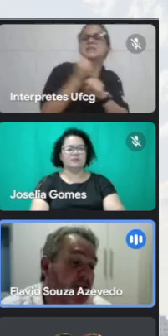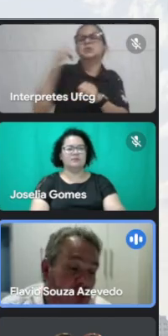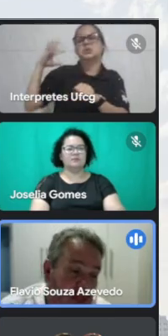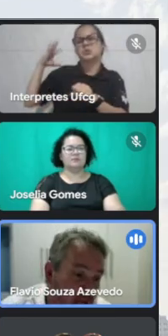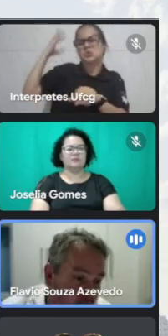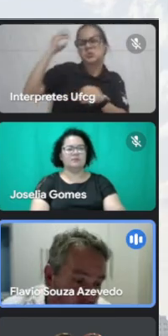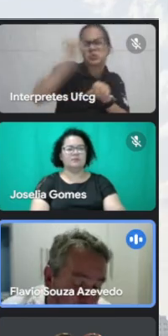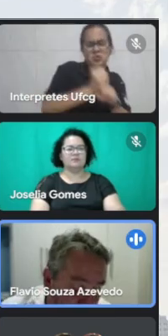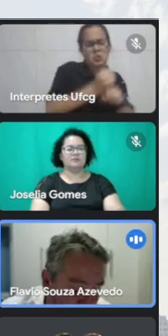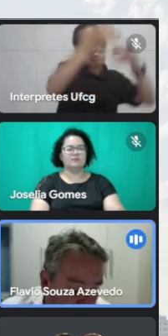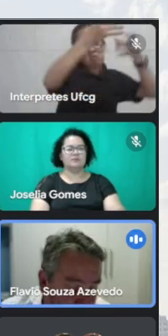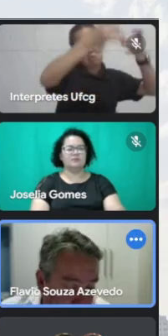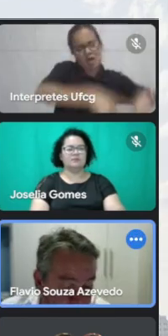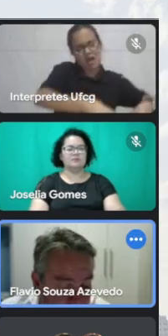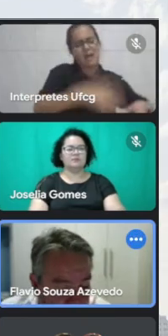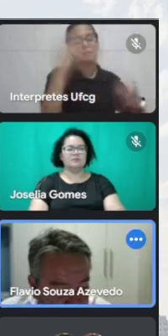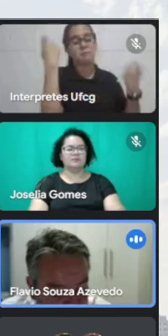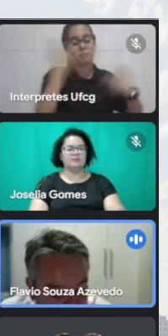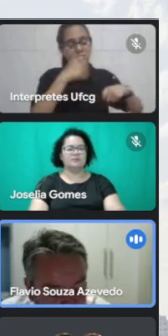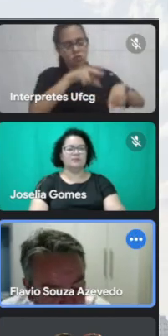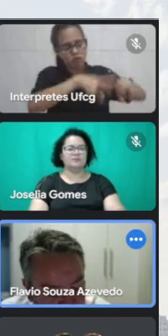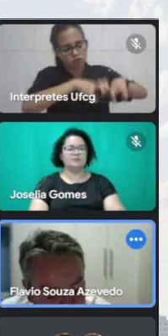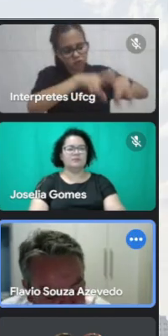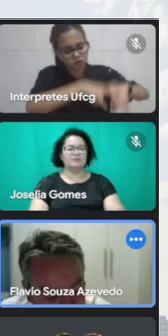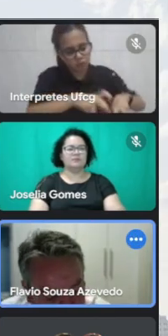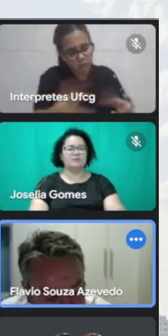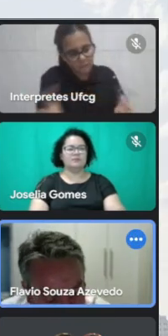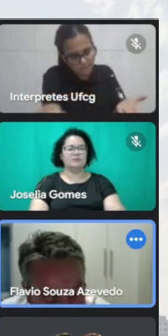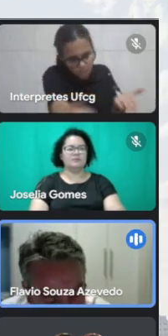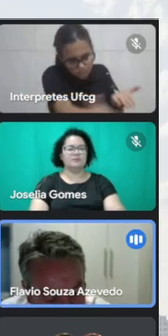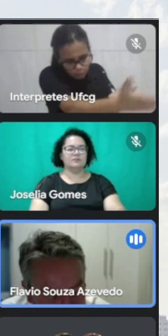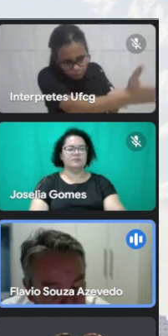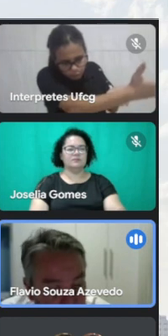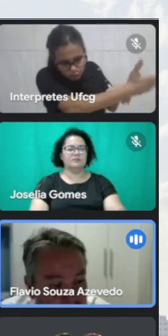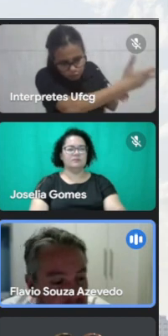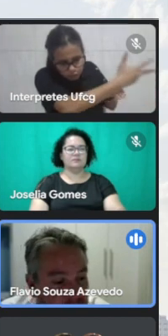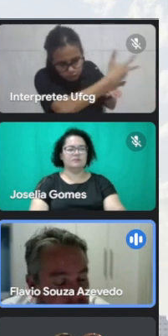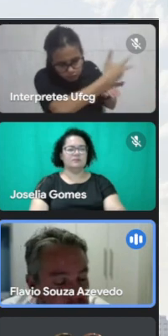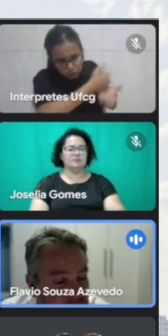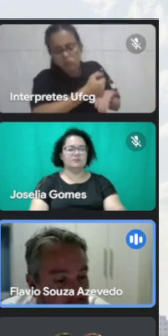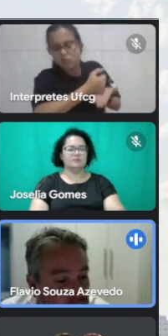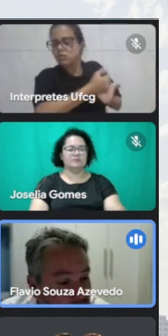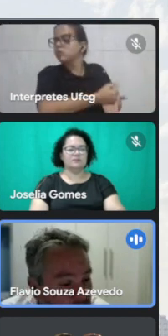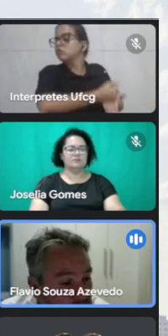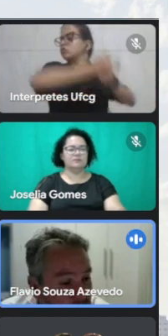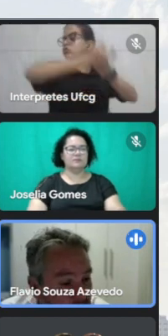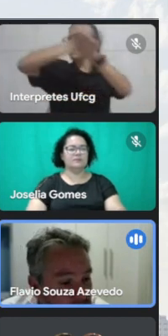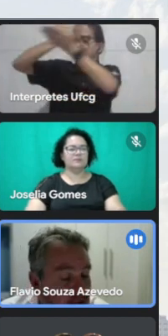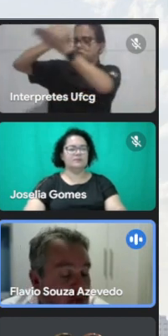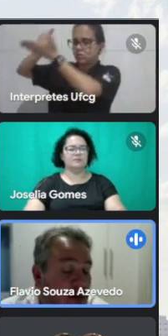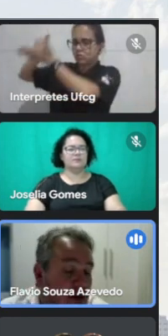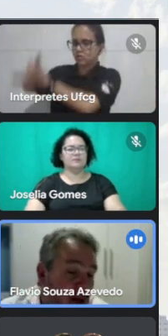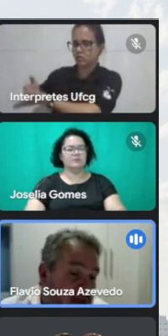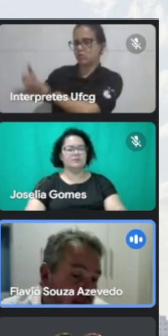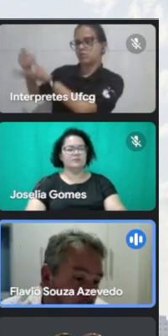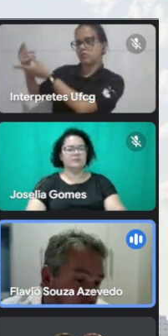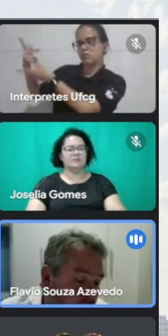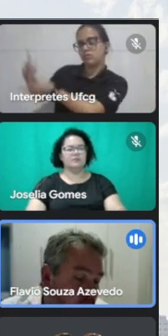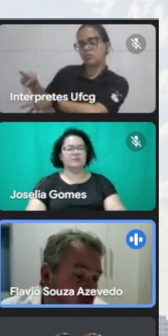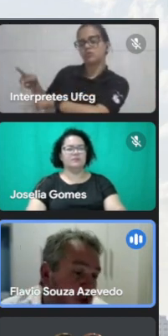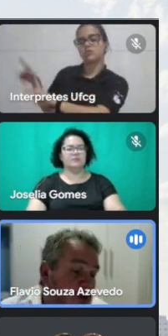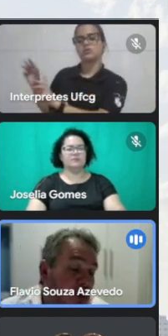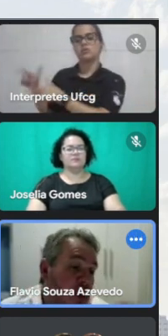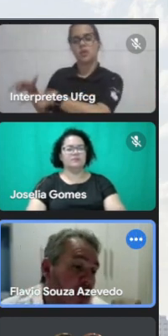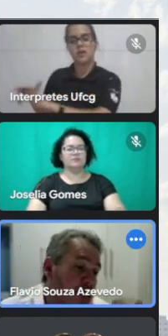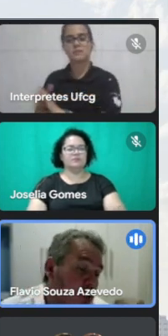e depositar em outra região. Então, precisa realmente fazer essa sondagem. A sondagem é quem vai dizer, né, as camadas